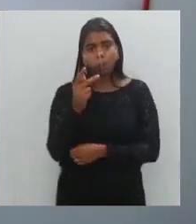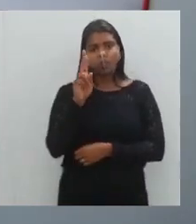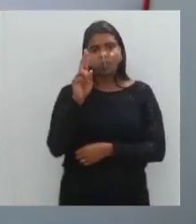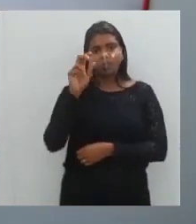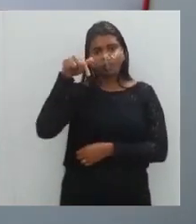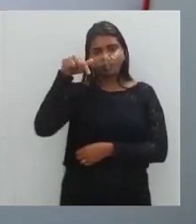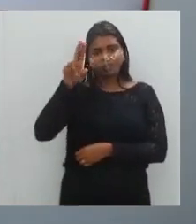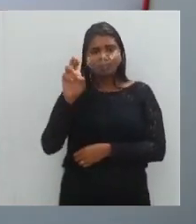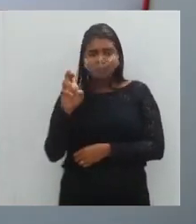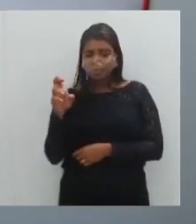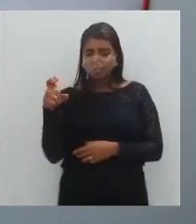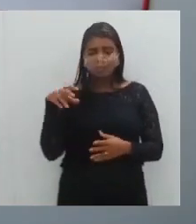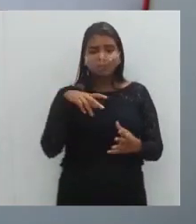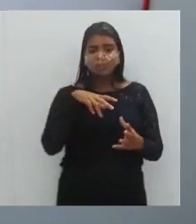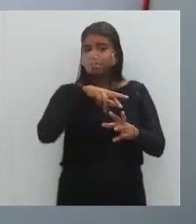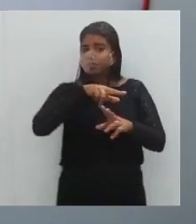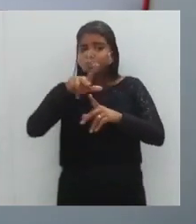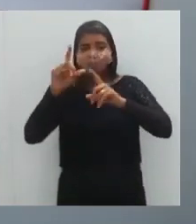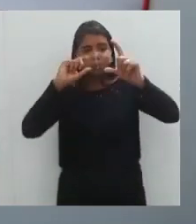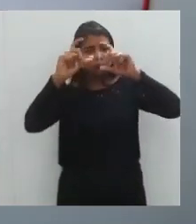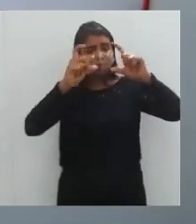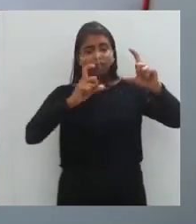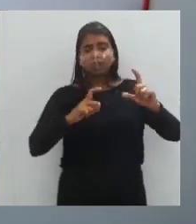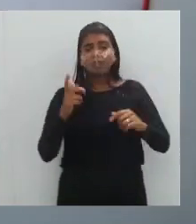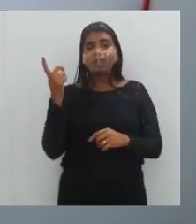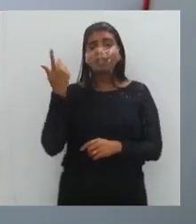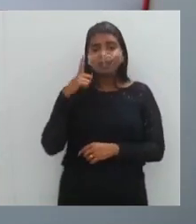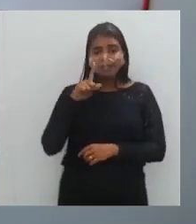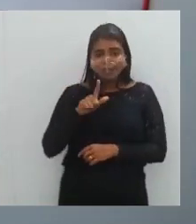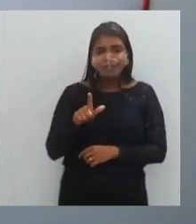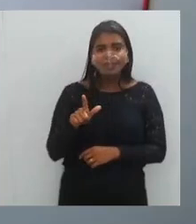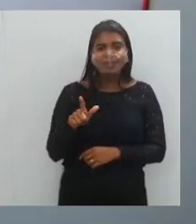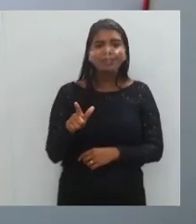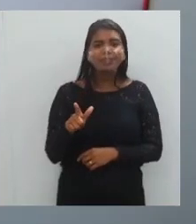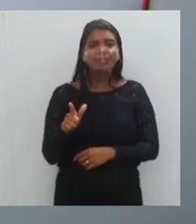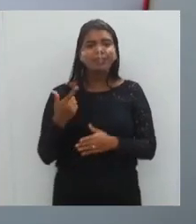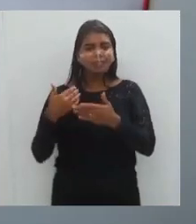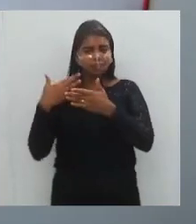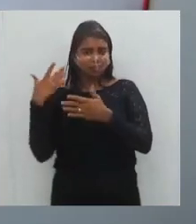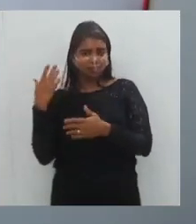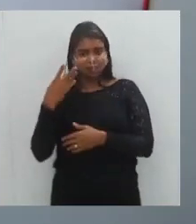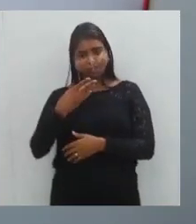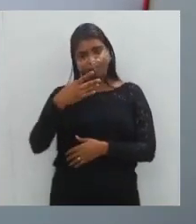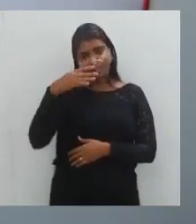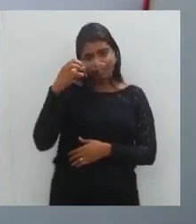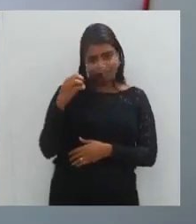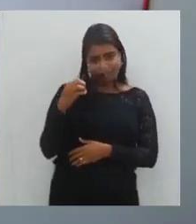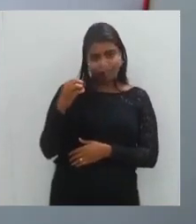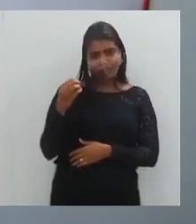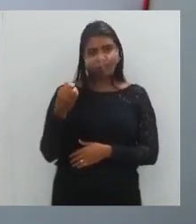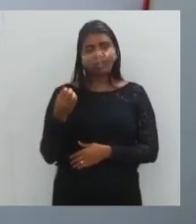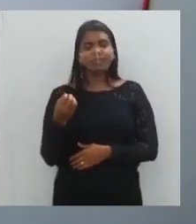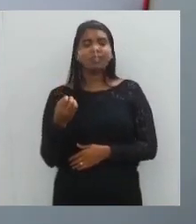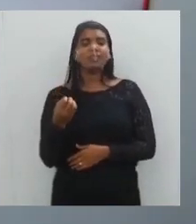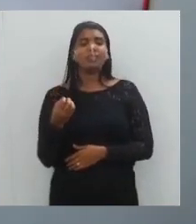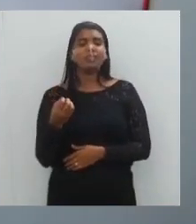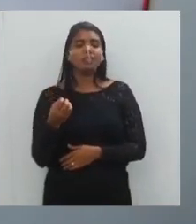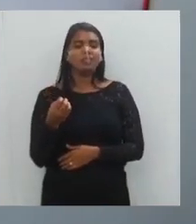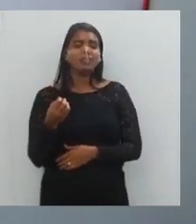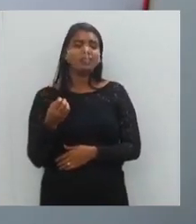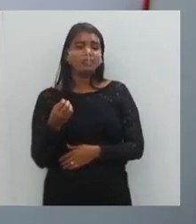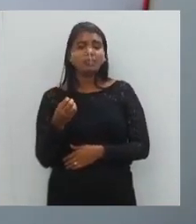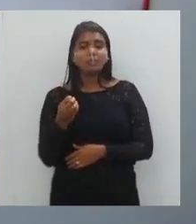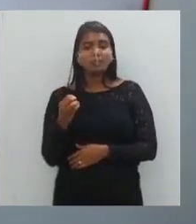Então, é um universo, e um universo que ganha, a partir da década de 40, um caráter mais adulto.